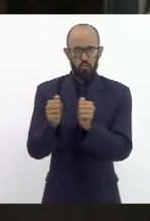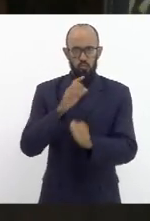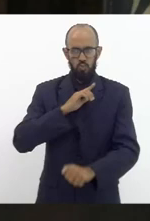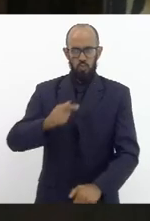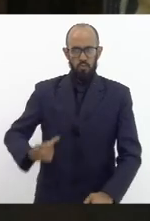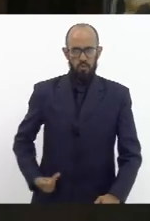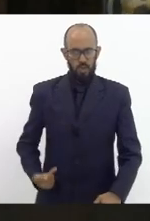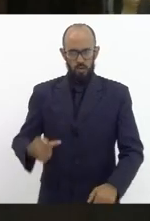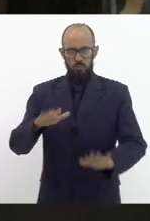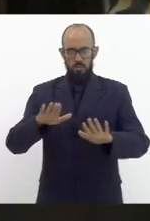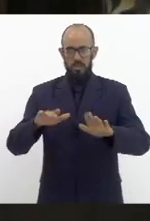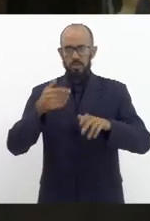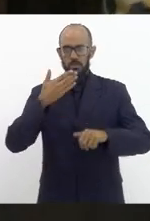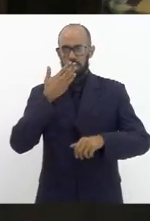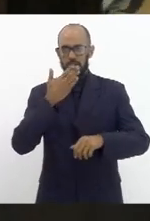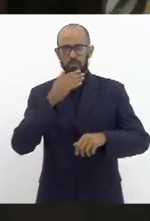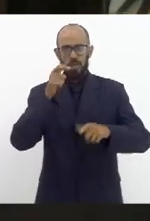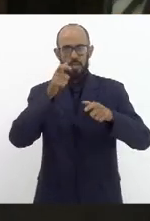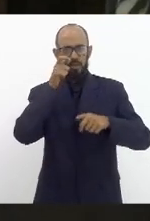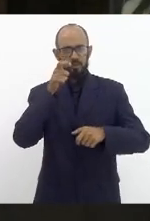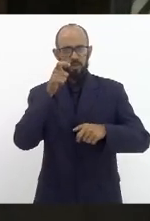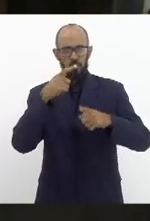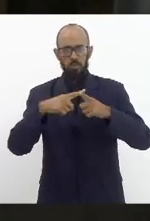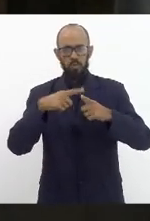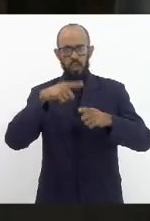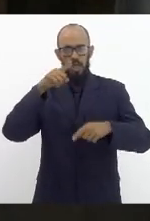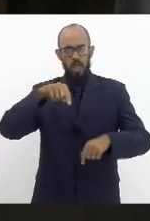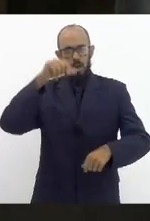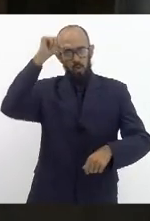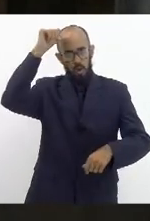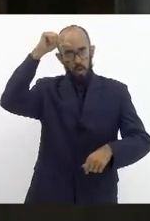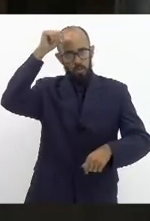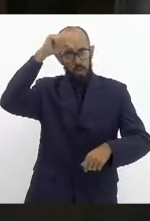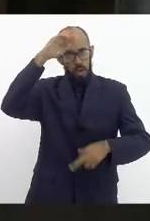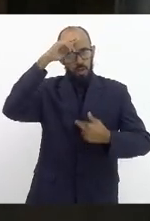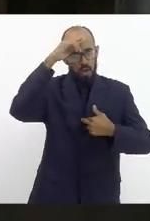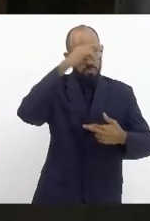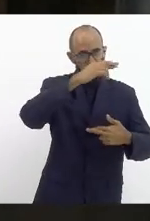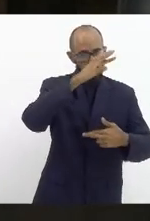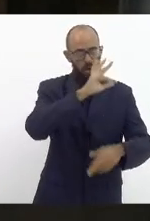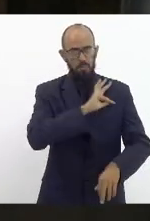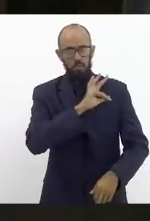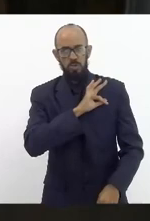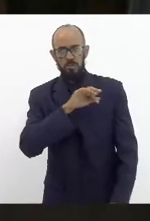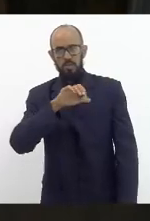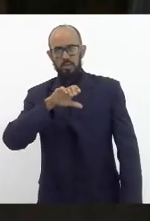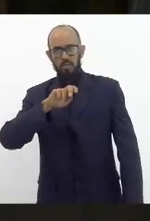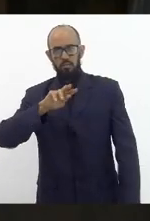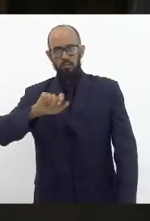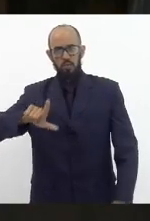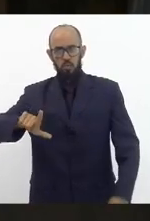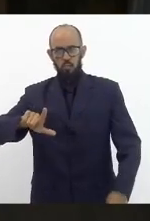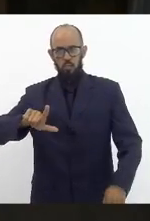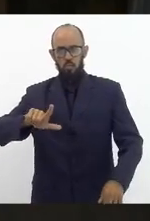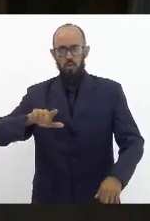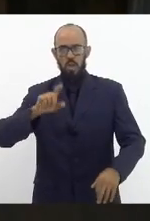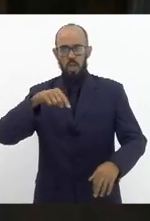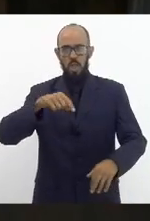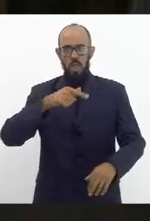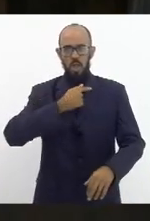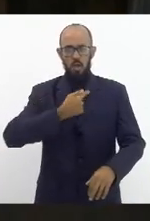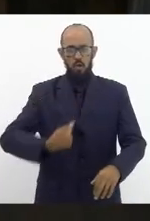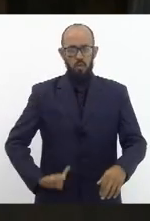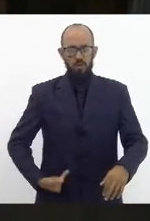chamo atenção para isso porque é o governo Cláudio Castro respeitando a Polícia Civil. É o governo Cláudio Castro